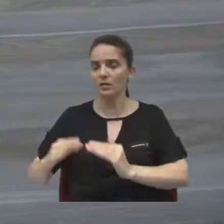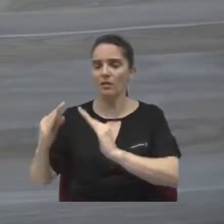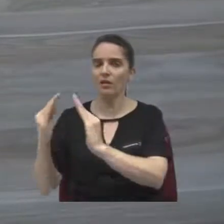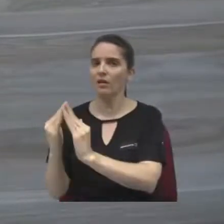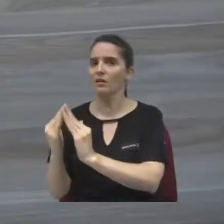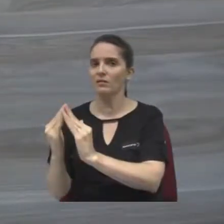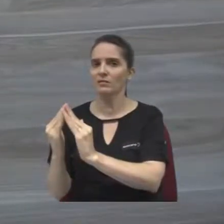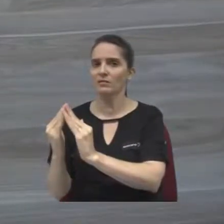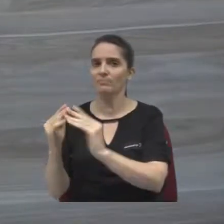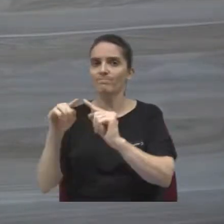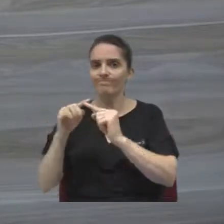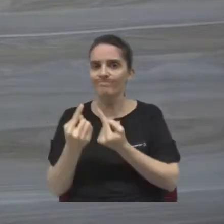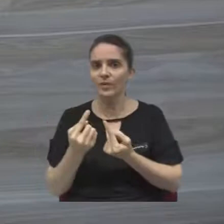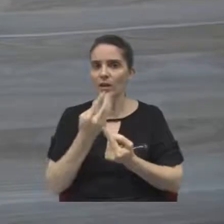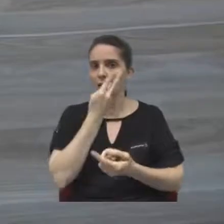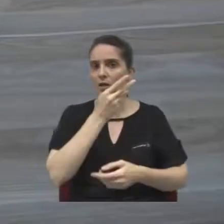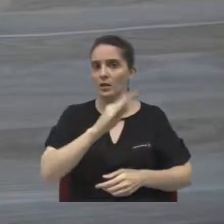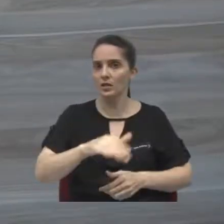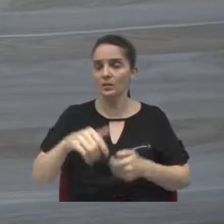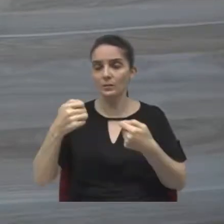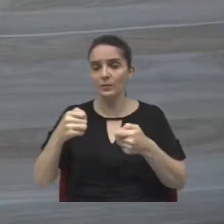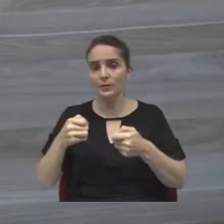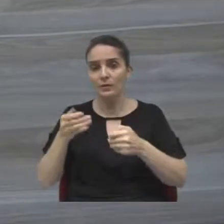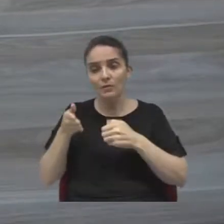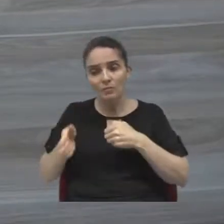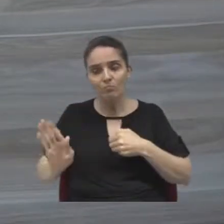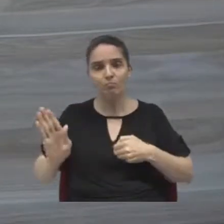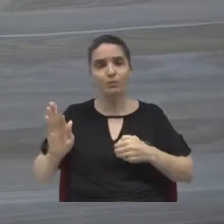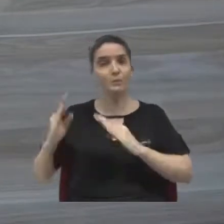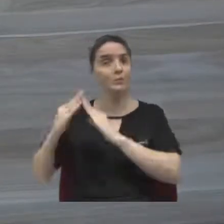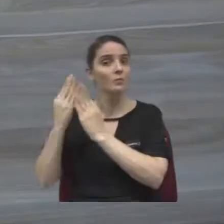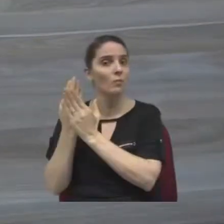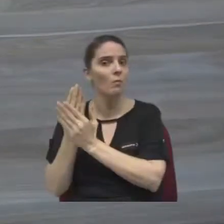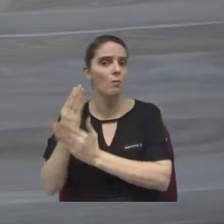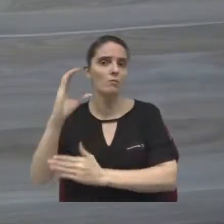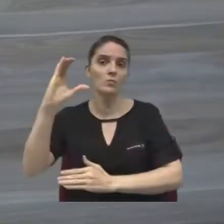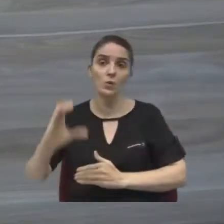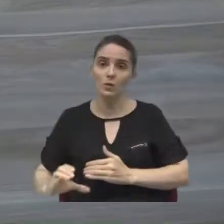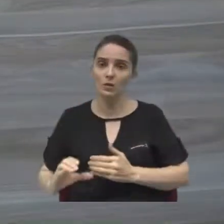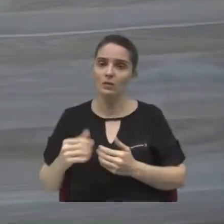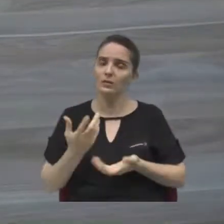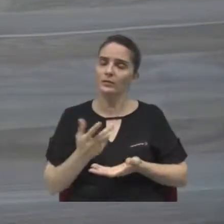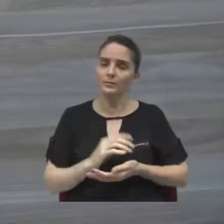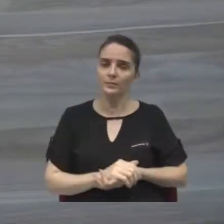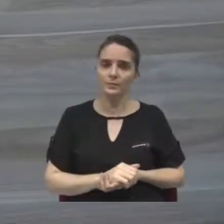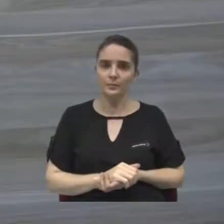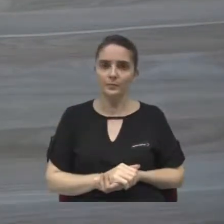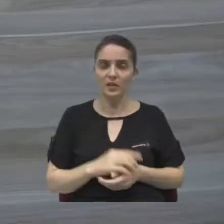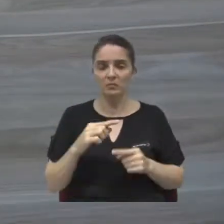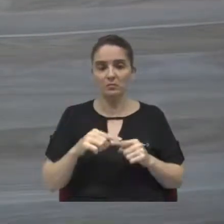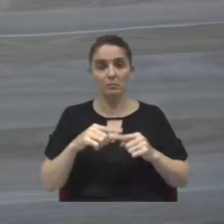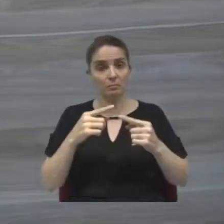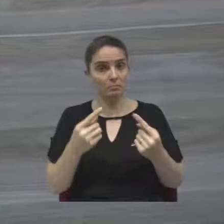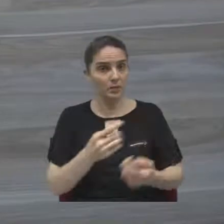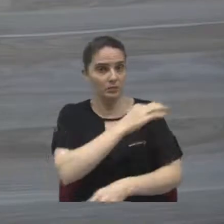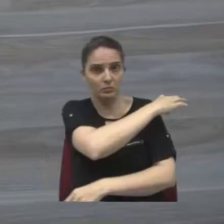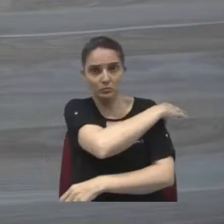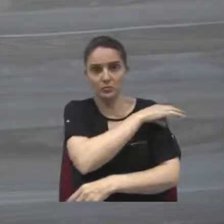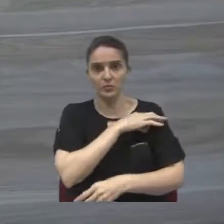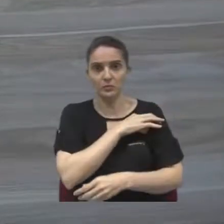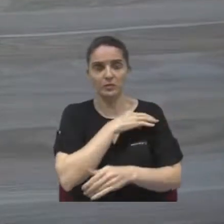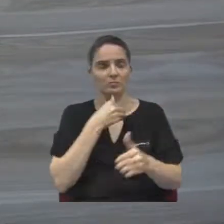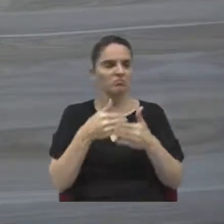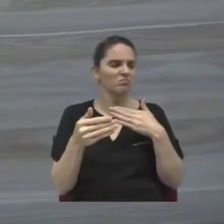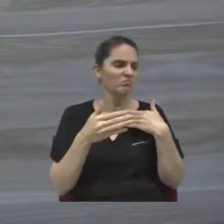atividades que poderiam estar sendo desenvolvidas para o bem-estar físico e emocional. Ocorre que o senhor prefeito não se importa com a